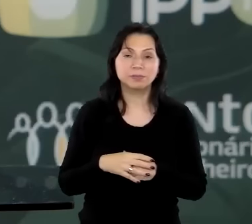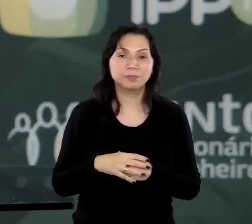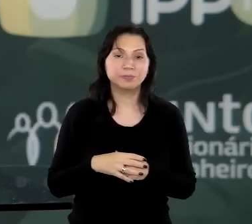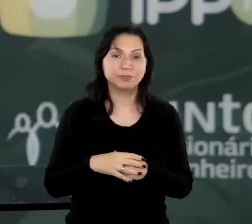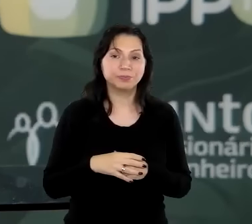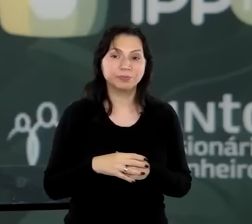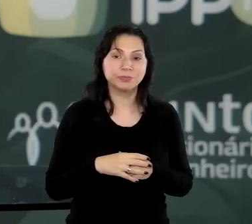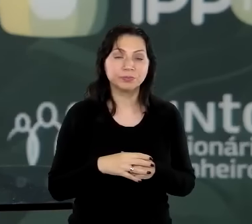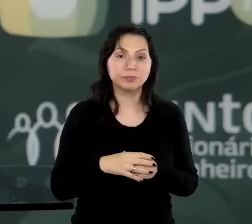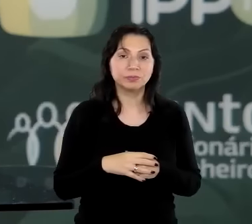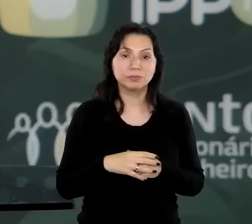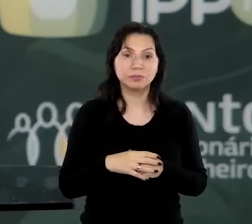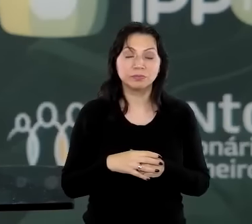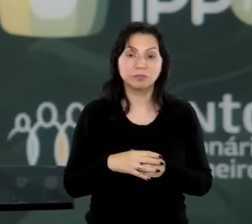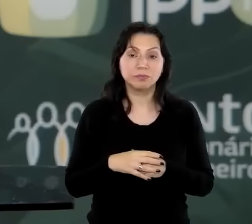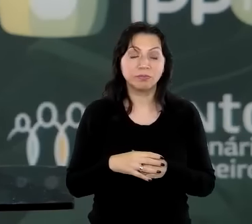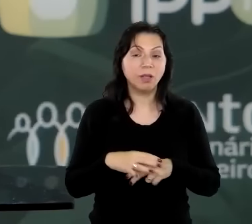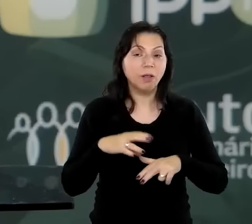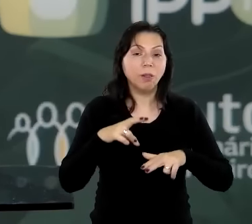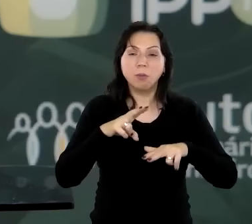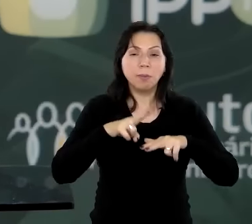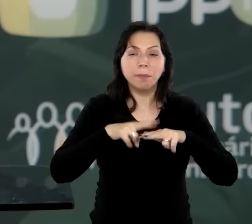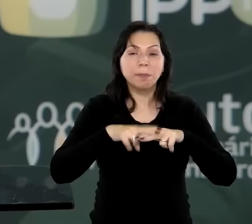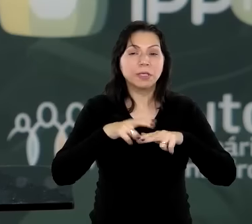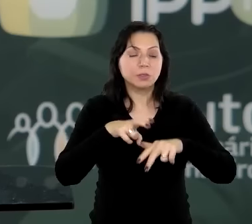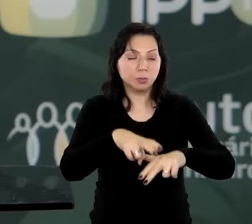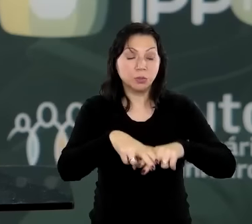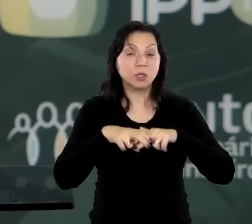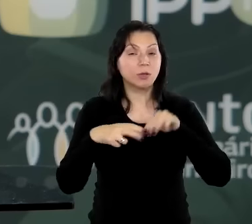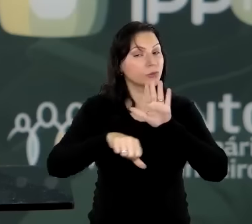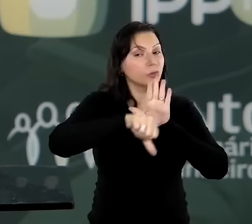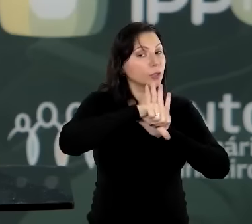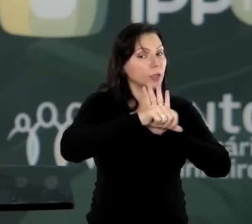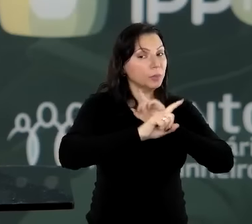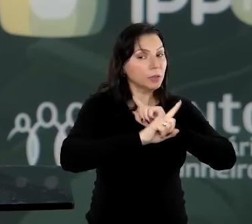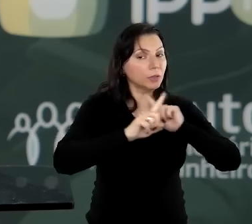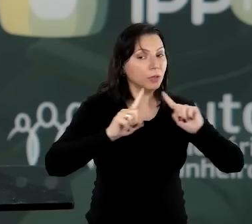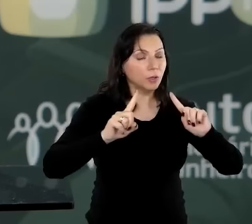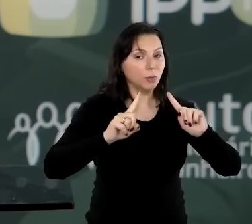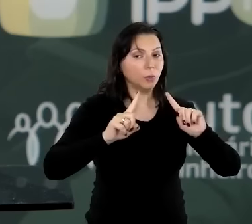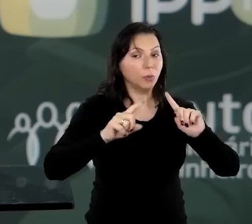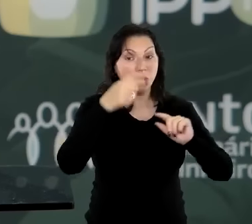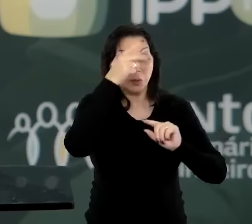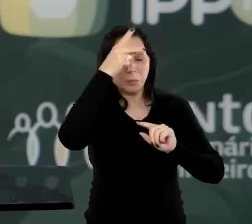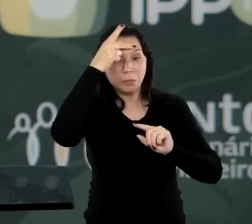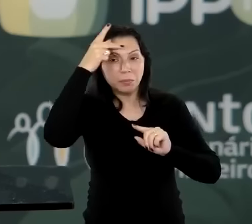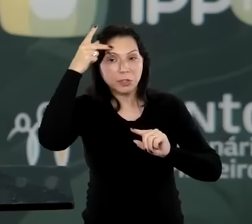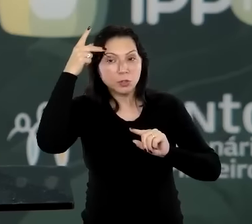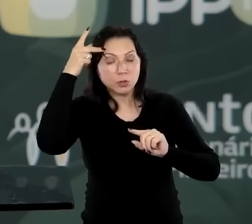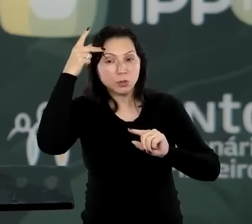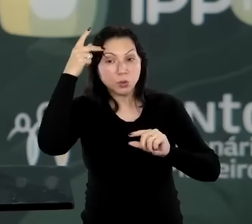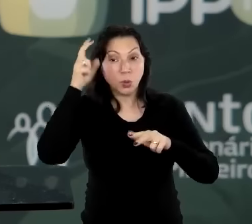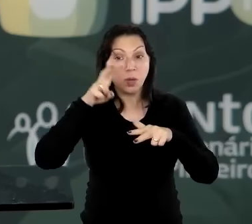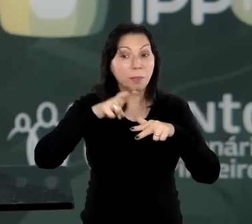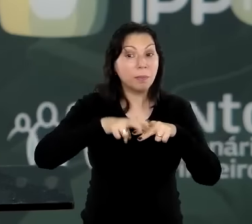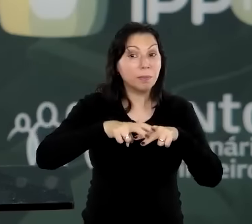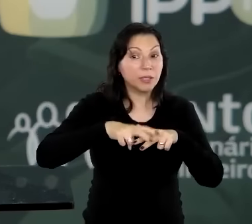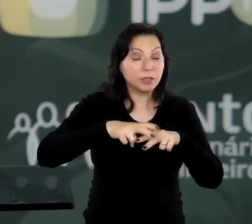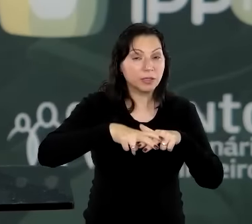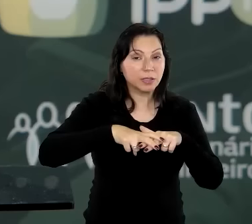não é daquele preso que matou alguém, que roubou de alguém, que se corrompeu e vendeu a sua consciência por